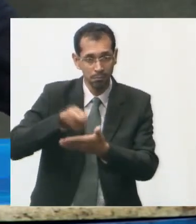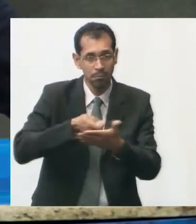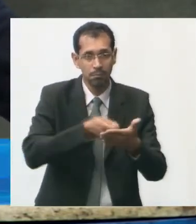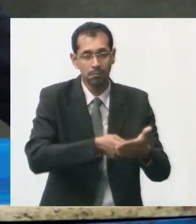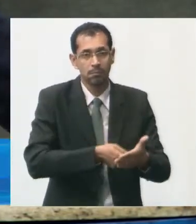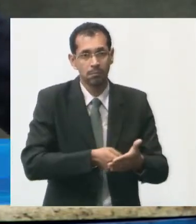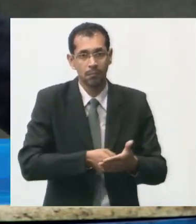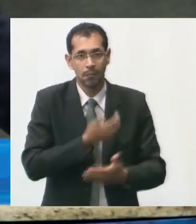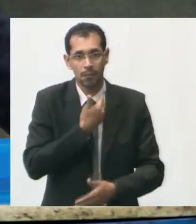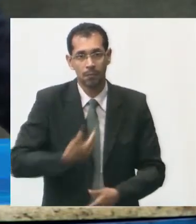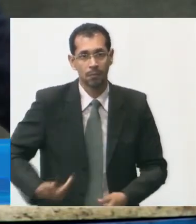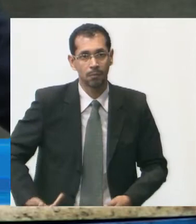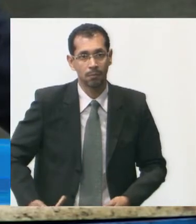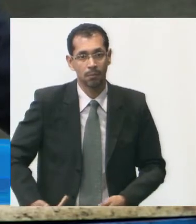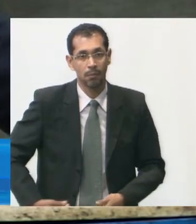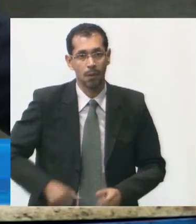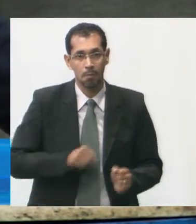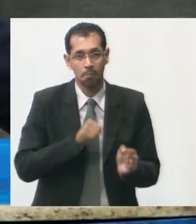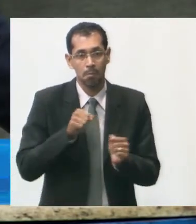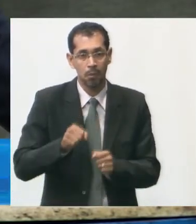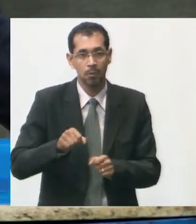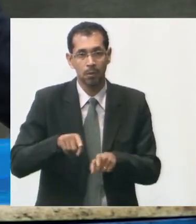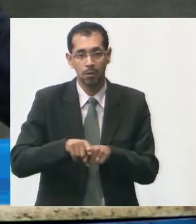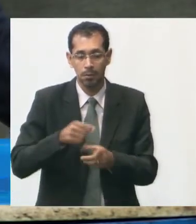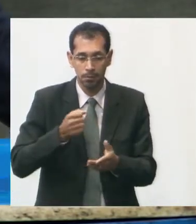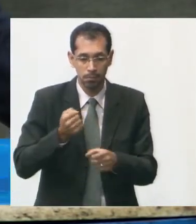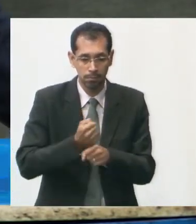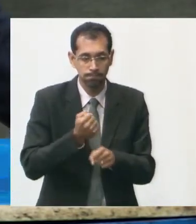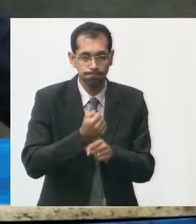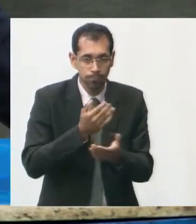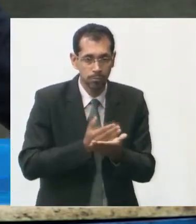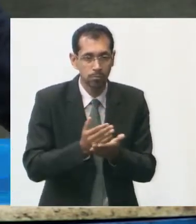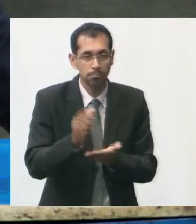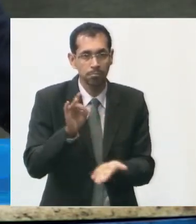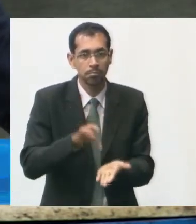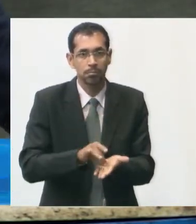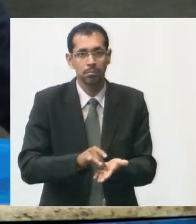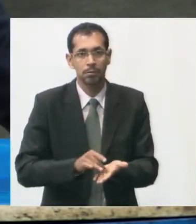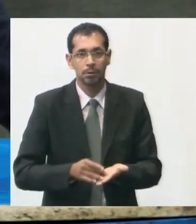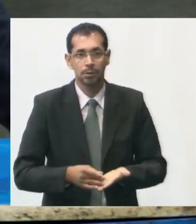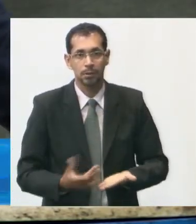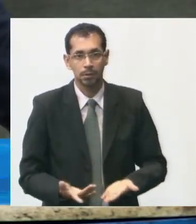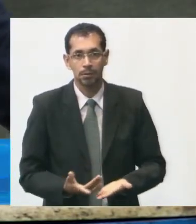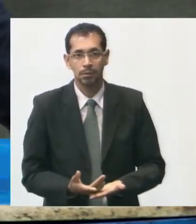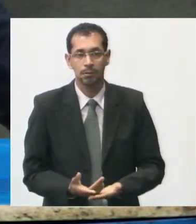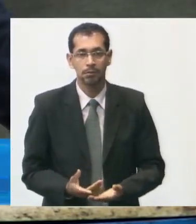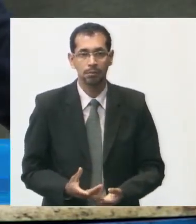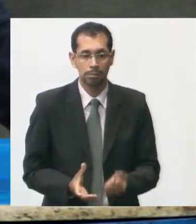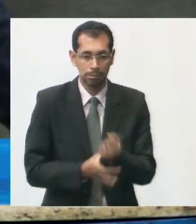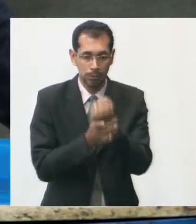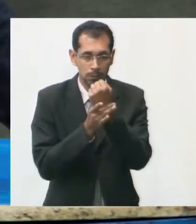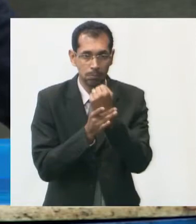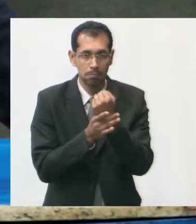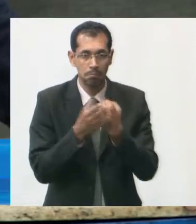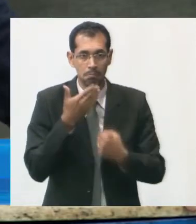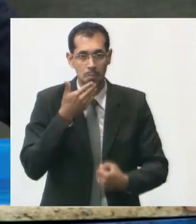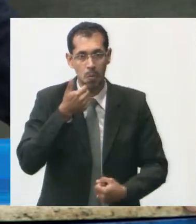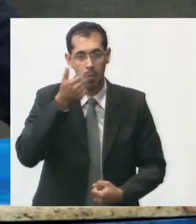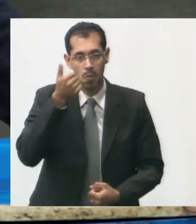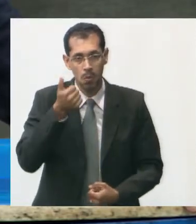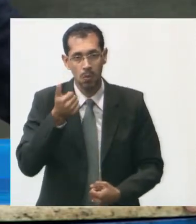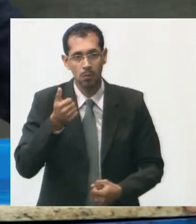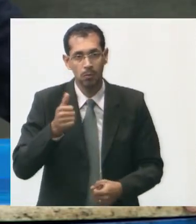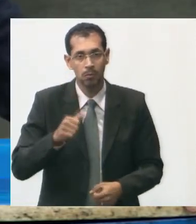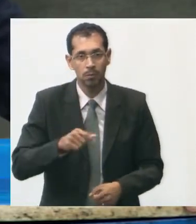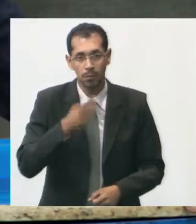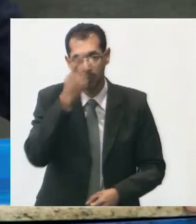público, o início dessas obras, que aí traz mais segurança, mais tranquilidade às pessoas que utilizam a